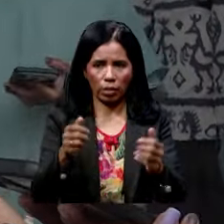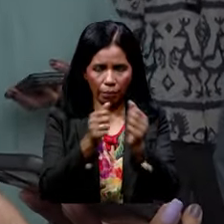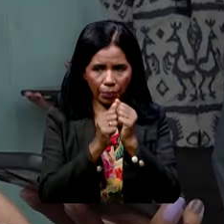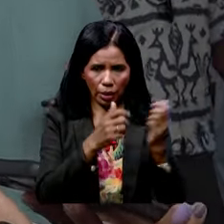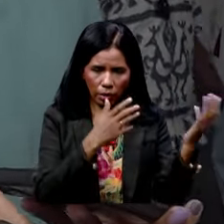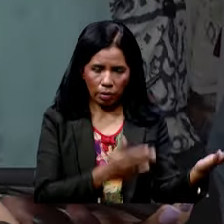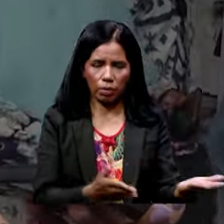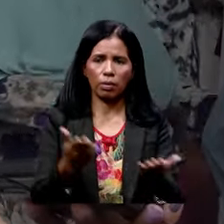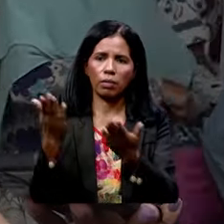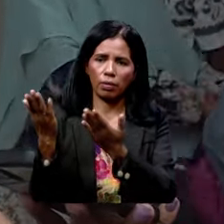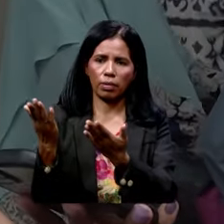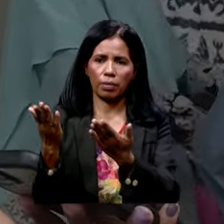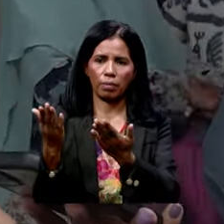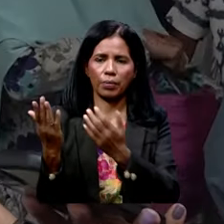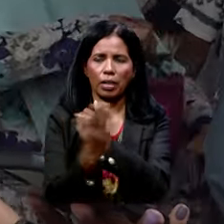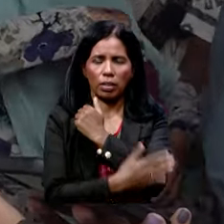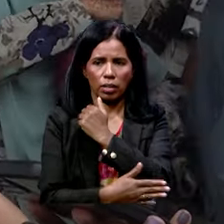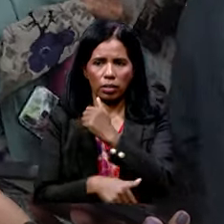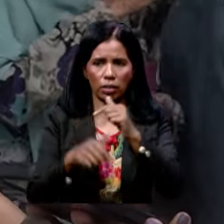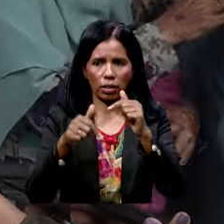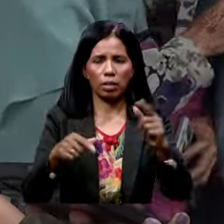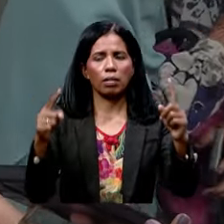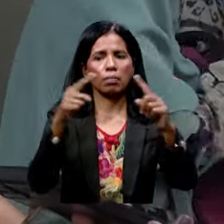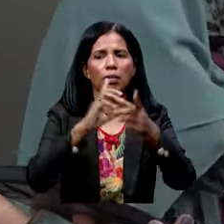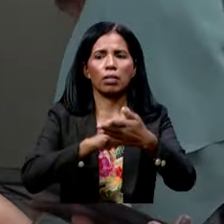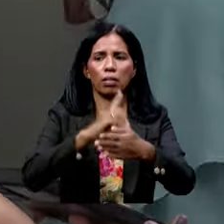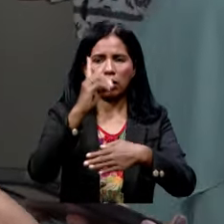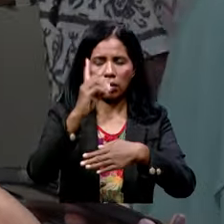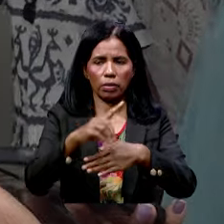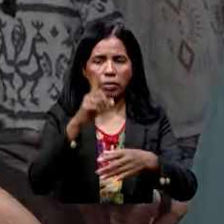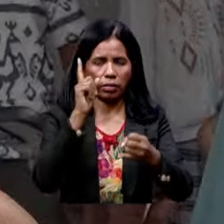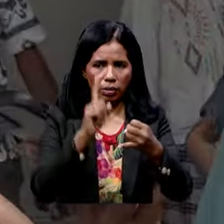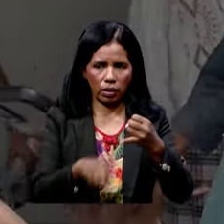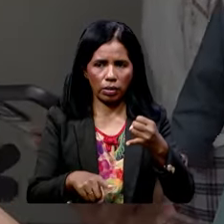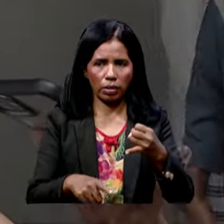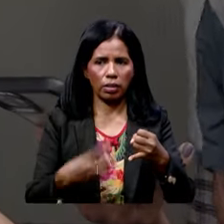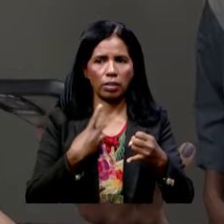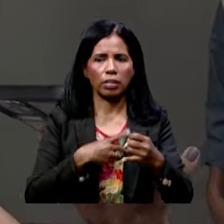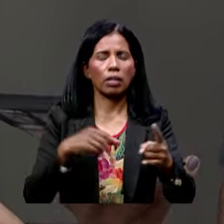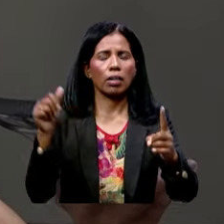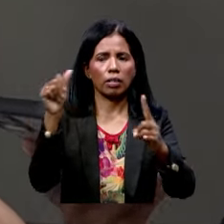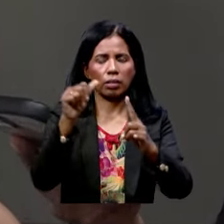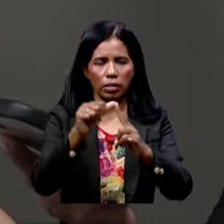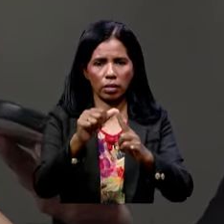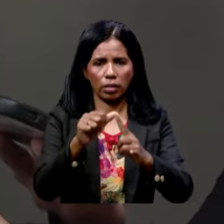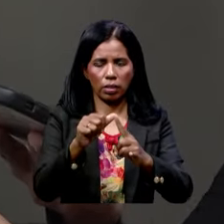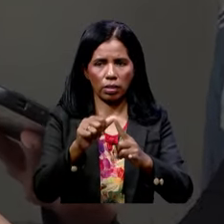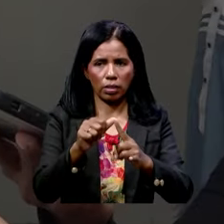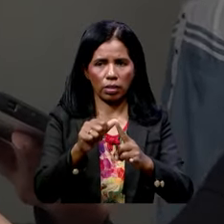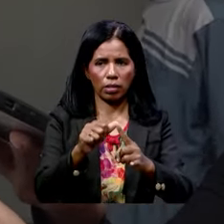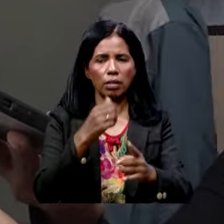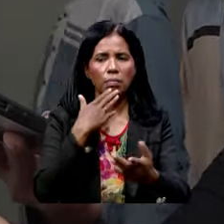lori, paizina nene, ba di jual mentu, nufing, pra kita atinji finalidade maka minister do